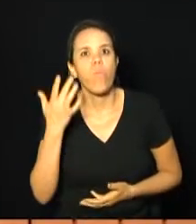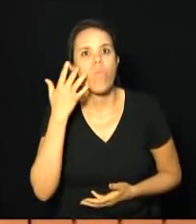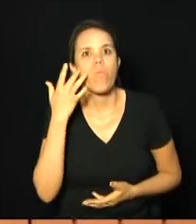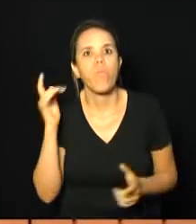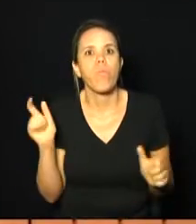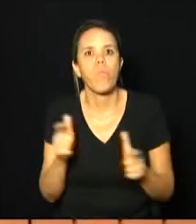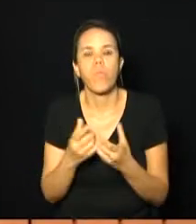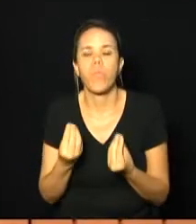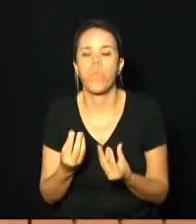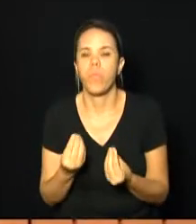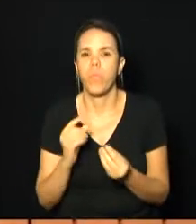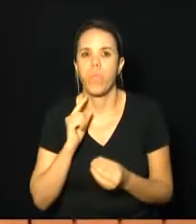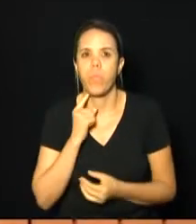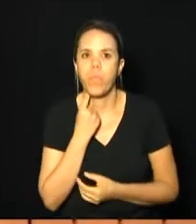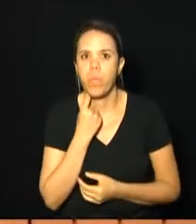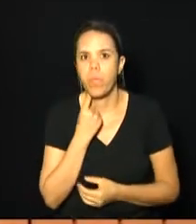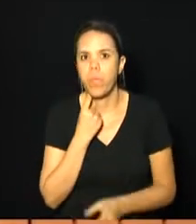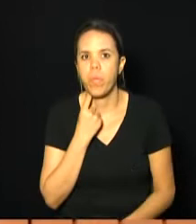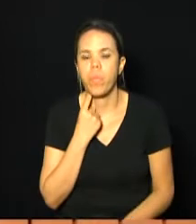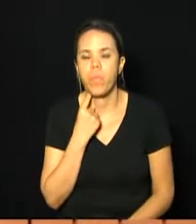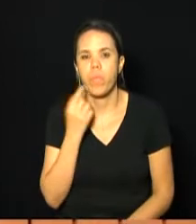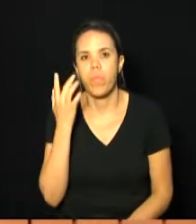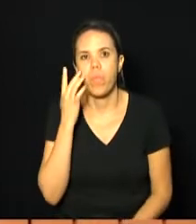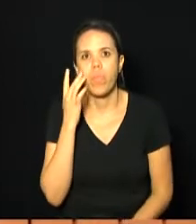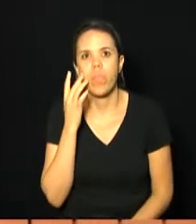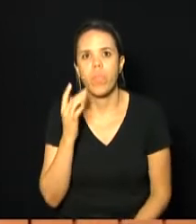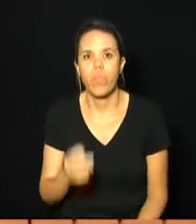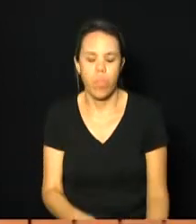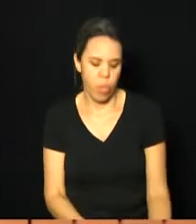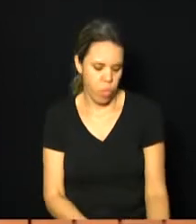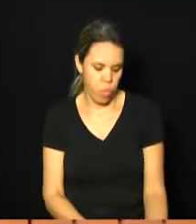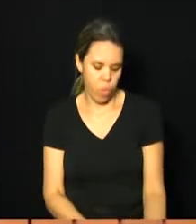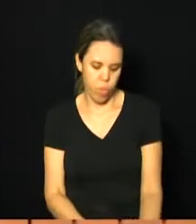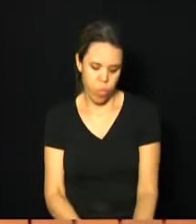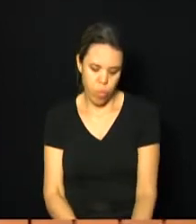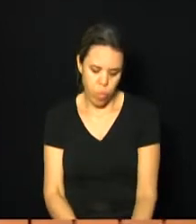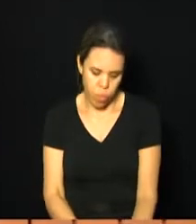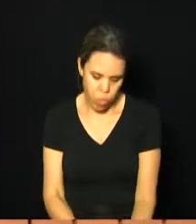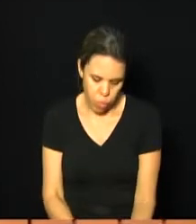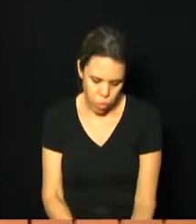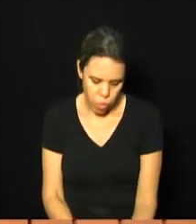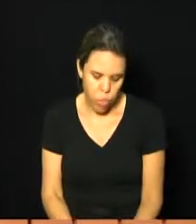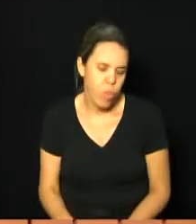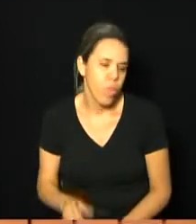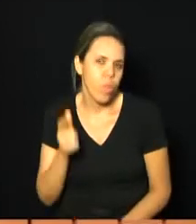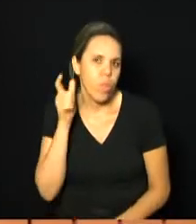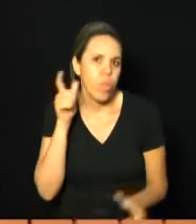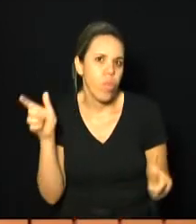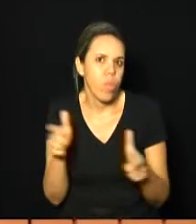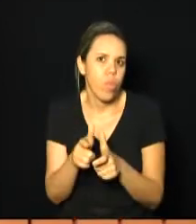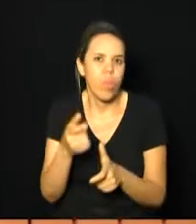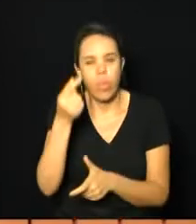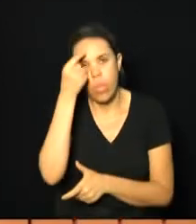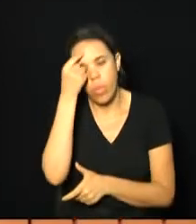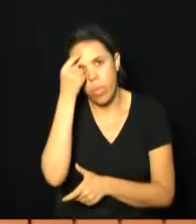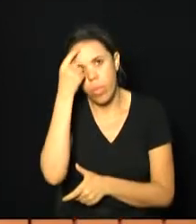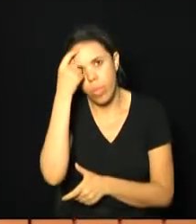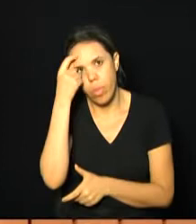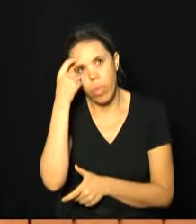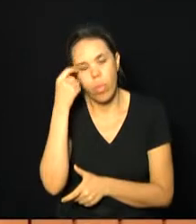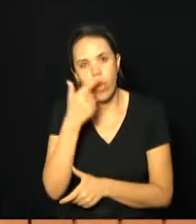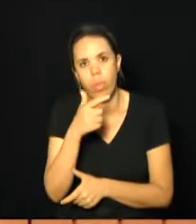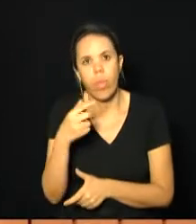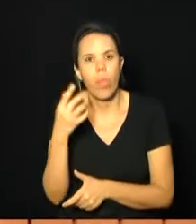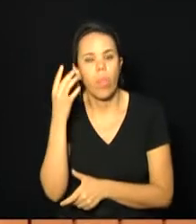diminuir bastante o lixo. Você deve, acho que está andando nas estradas de Joaquim Egídio, diminuiu muito, mas sem a conscientização, vereadora, não tem